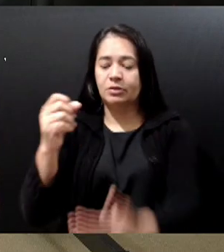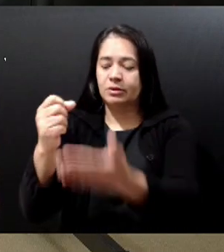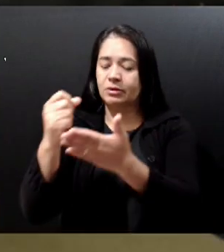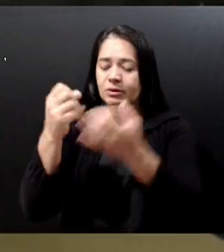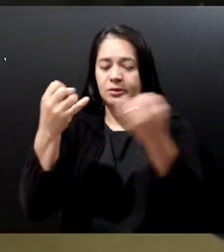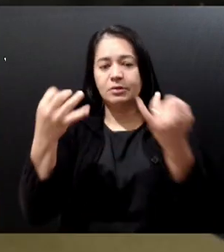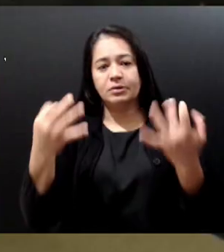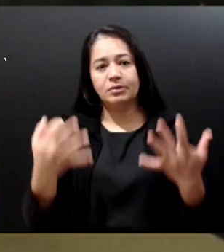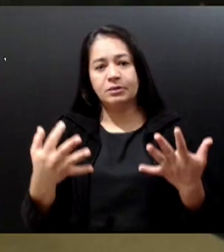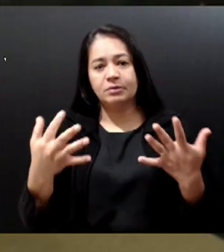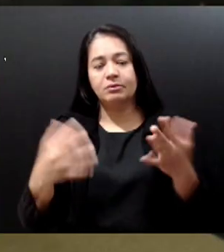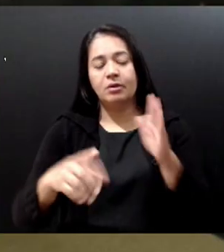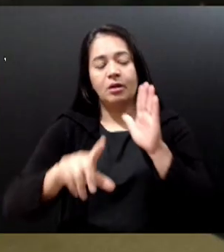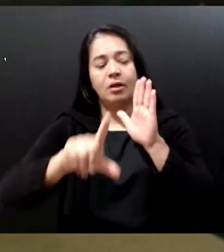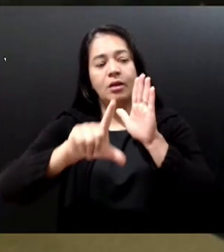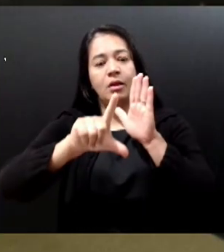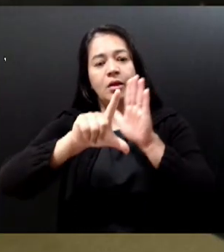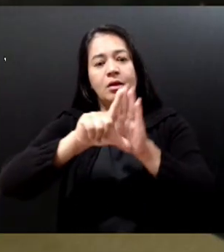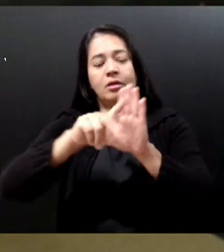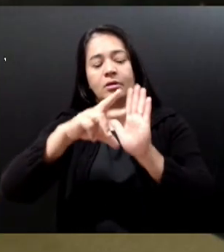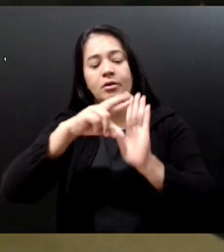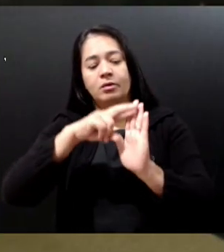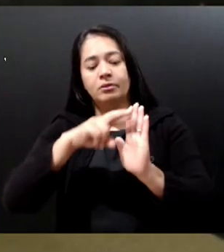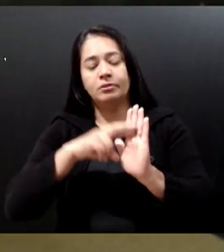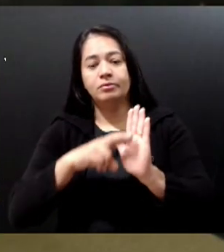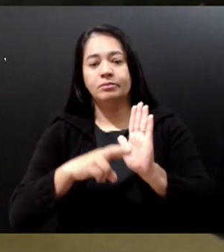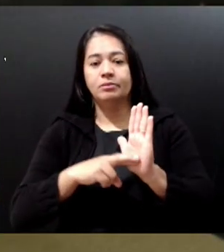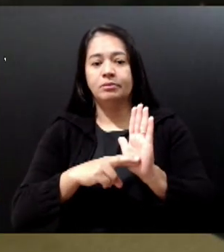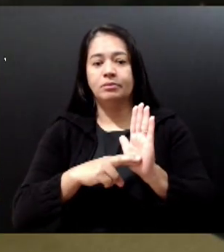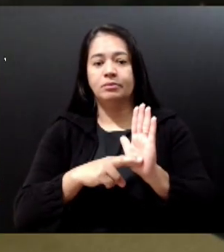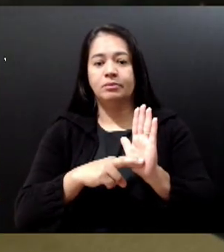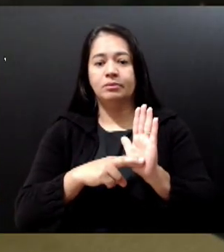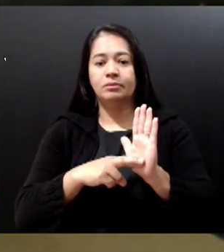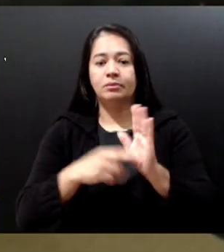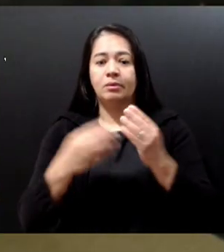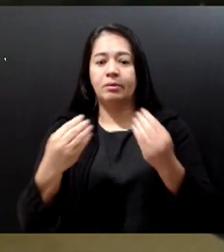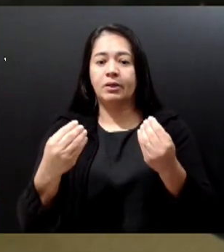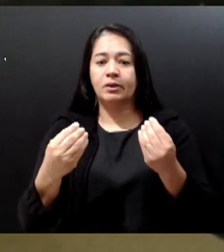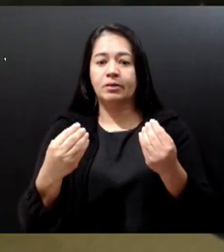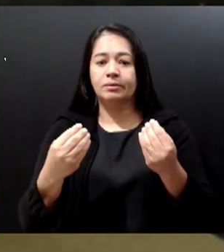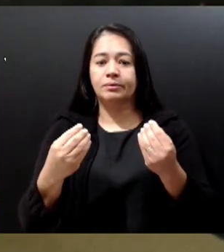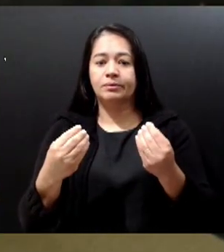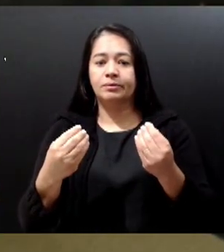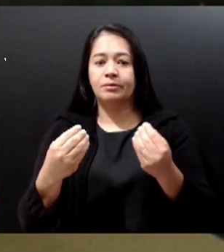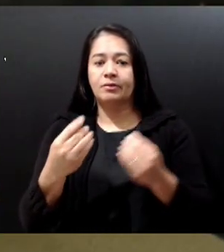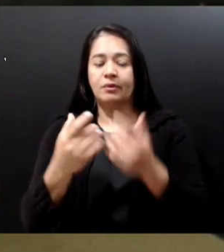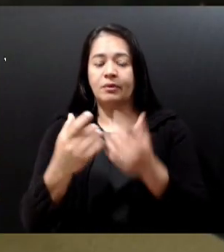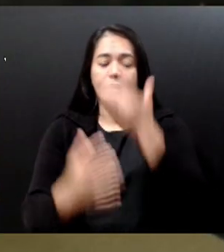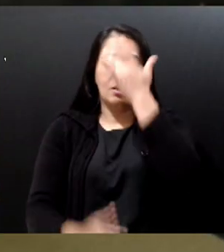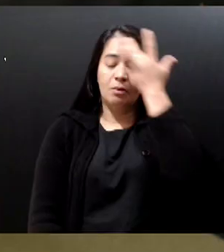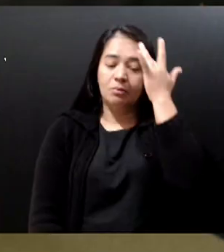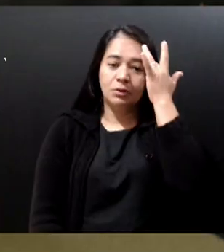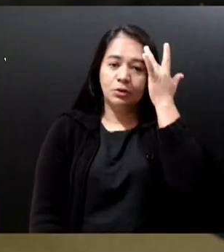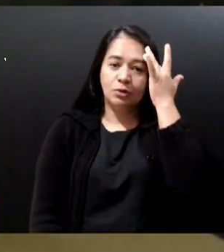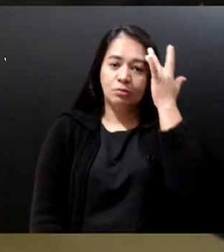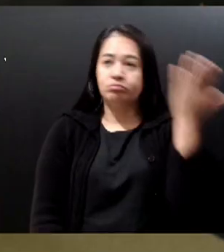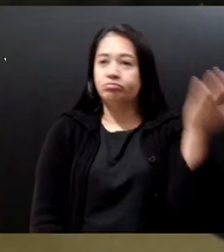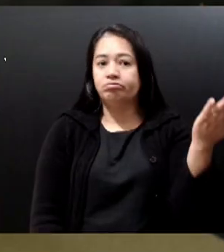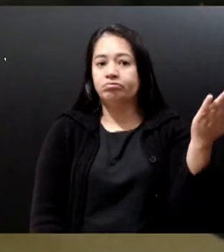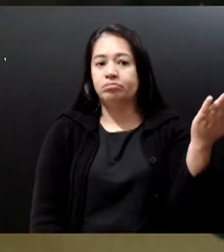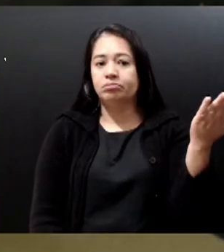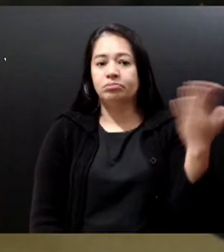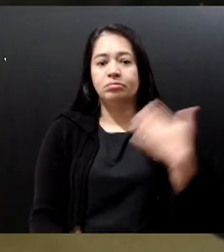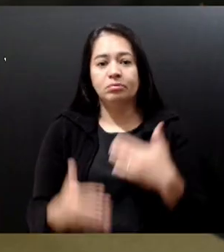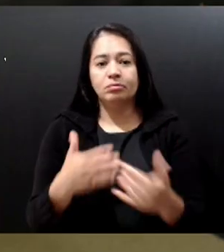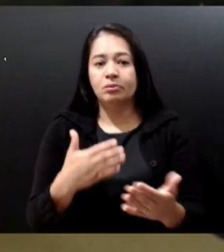leis, regras, para que a pessoa, o ser humano, possa ter o